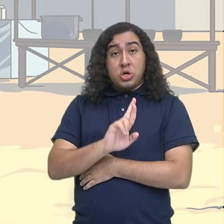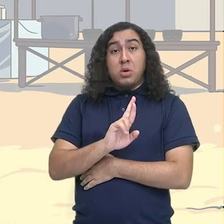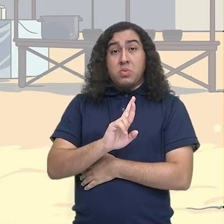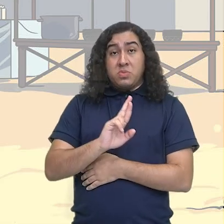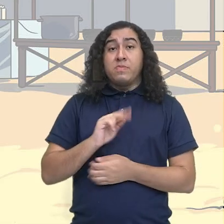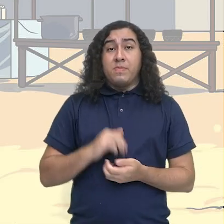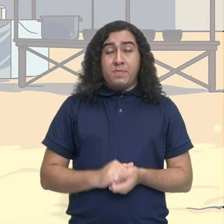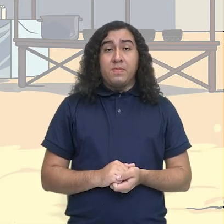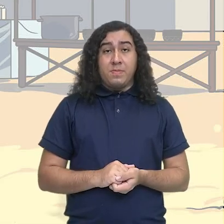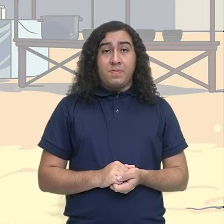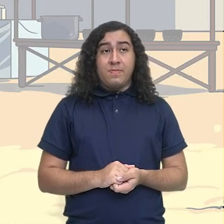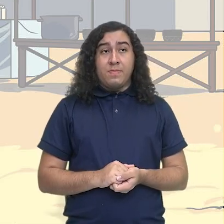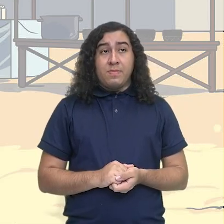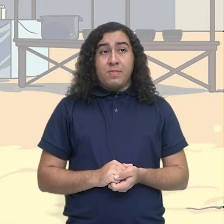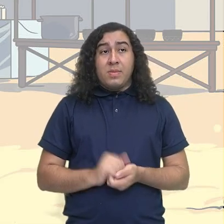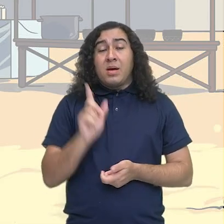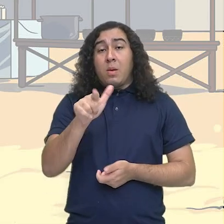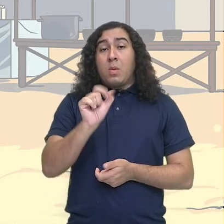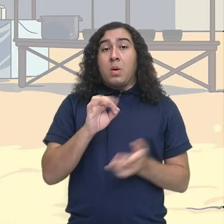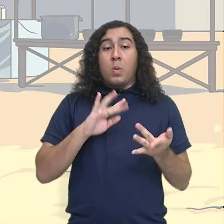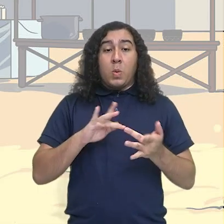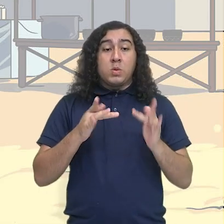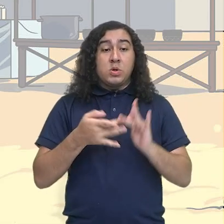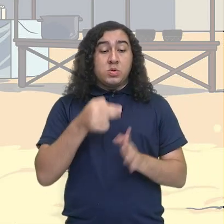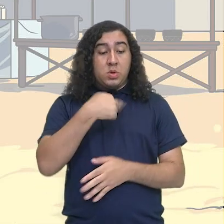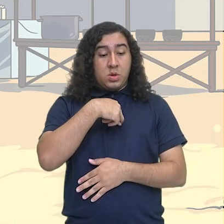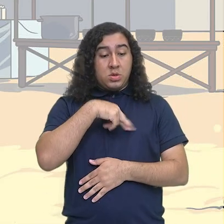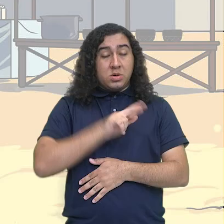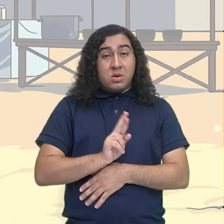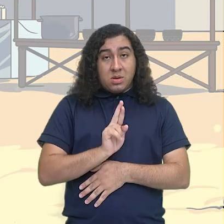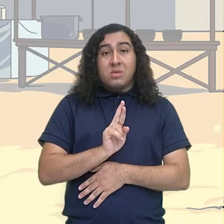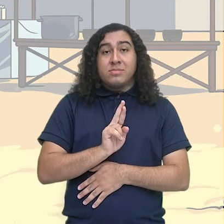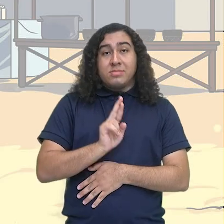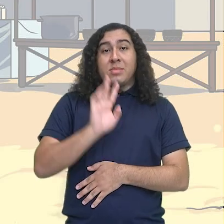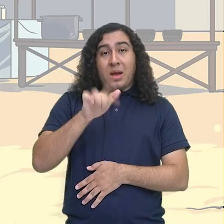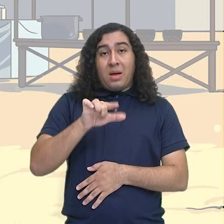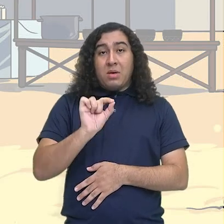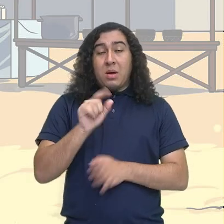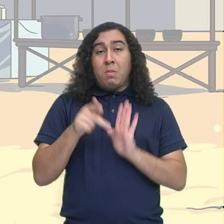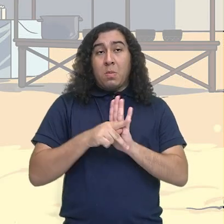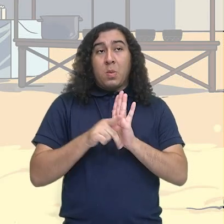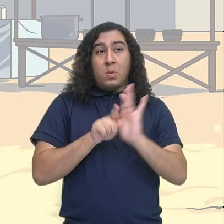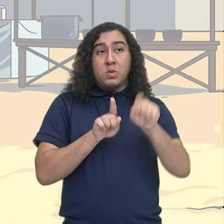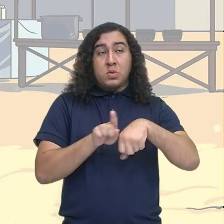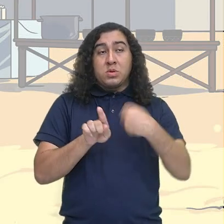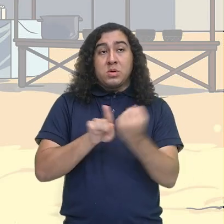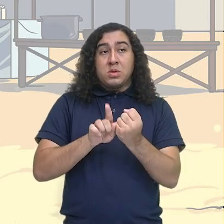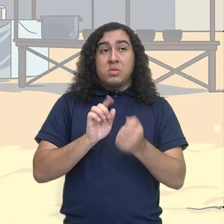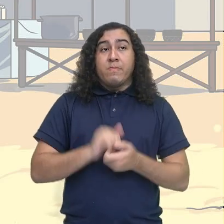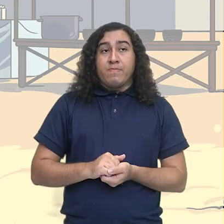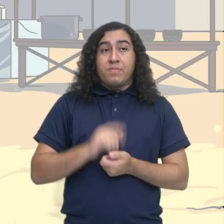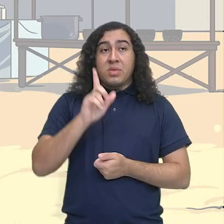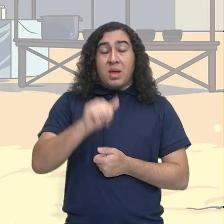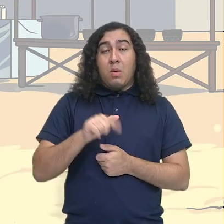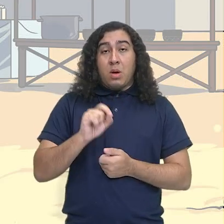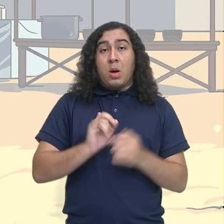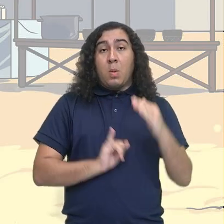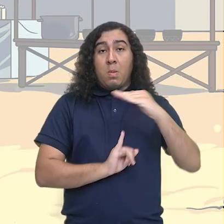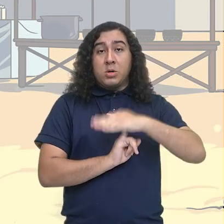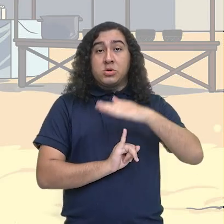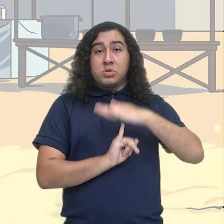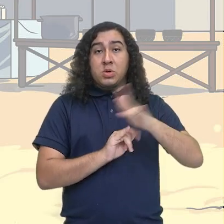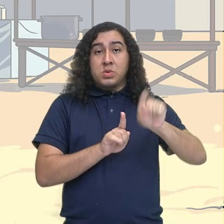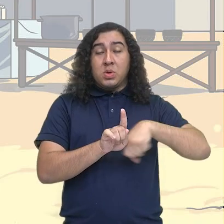Isso mesmo, a igreja representa o lado sagrado de uma sociedade. É uma instituição